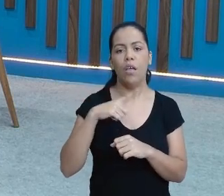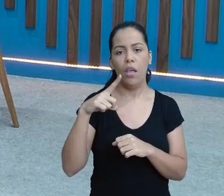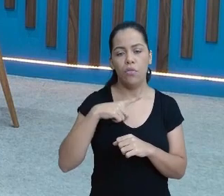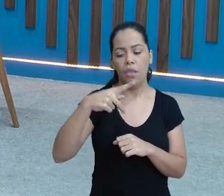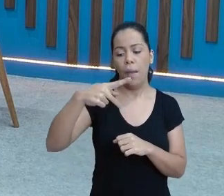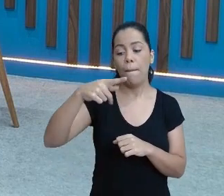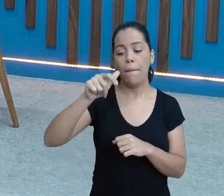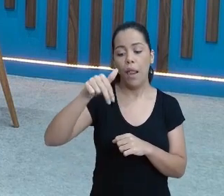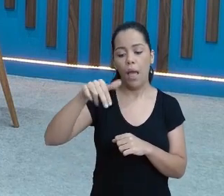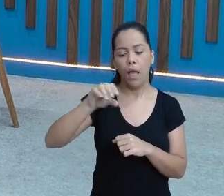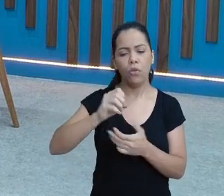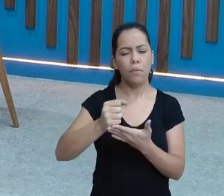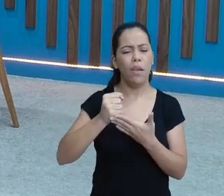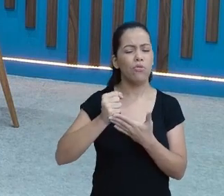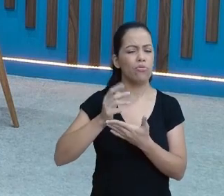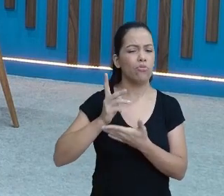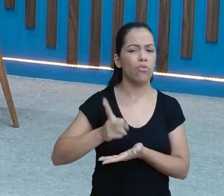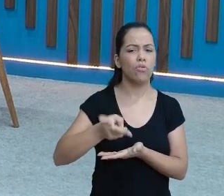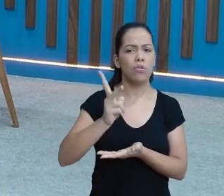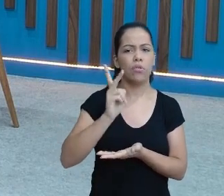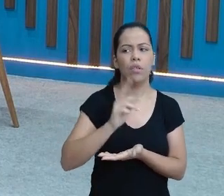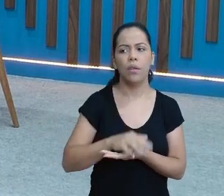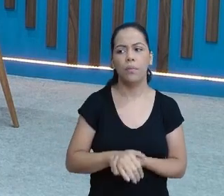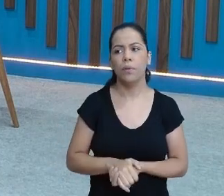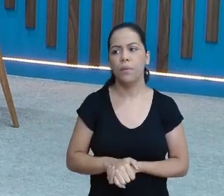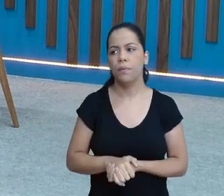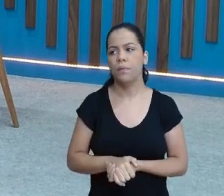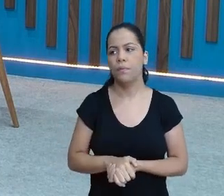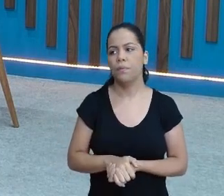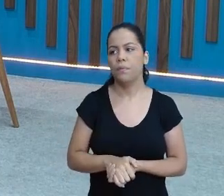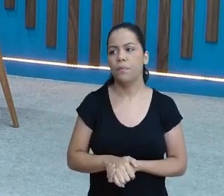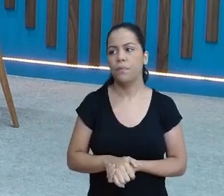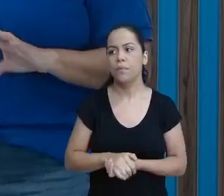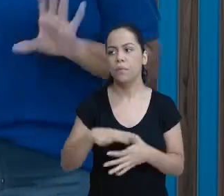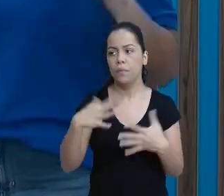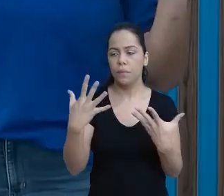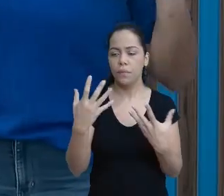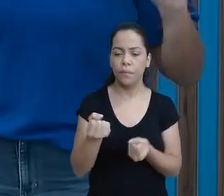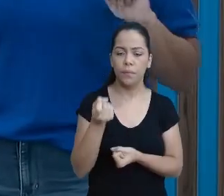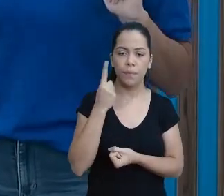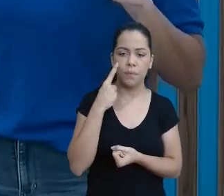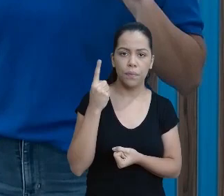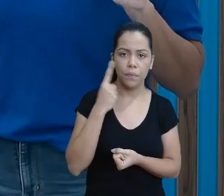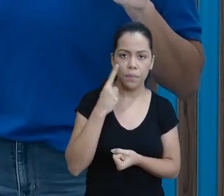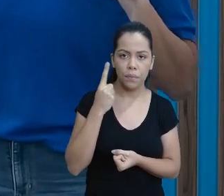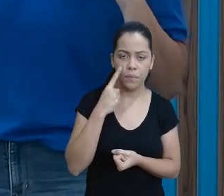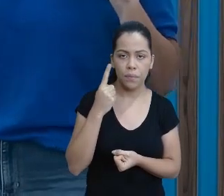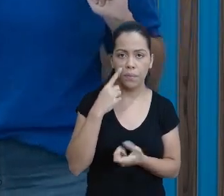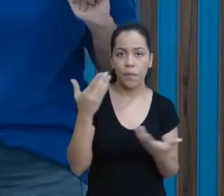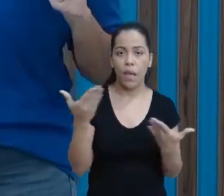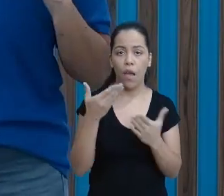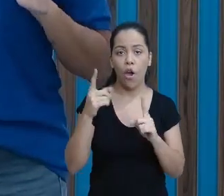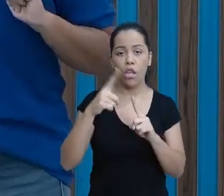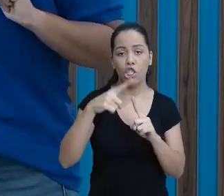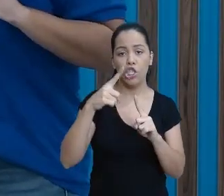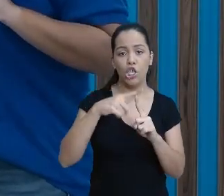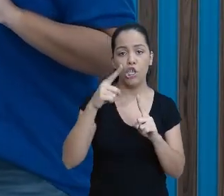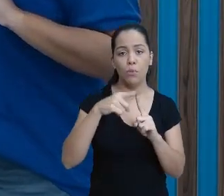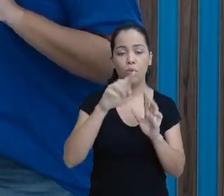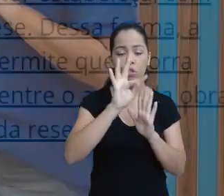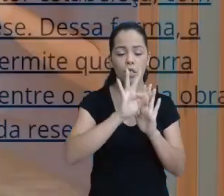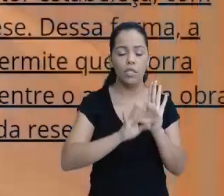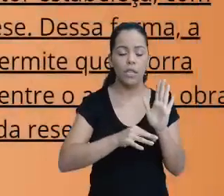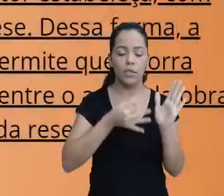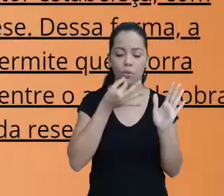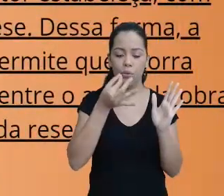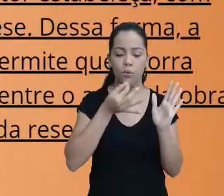ajudou bastante, então acho que também vai ajudar vocês. E vamos ver brevemente os tipos de resenha, certo? A